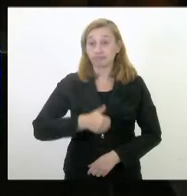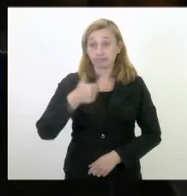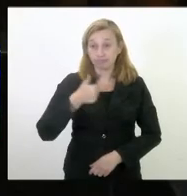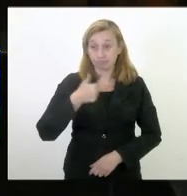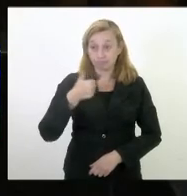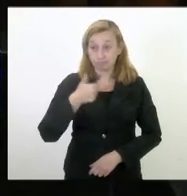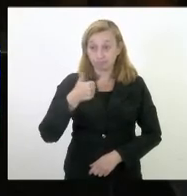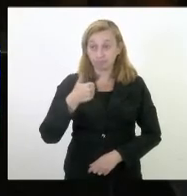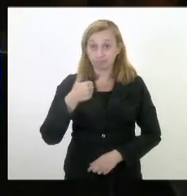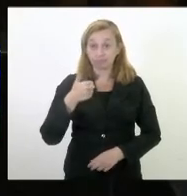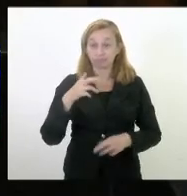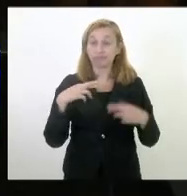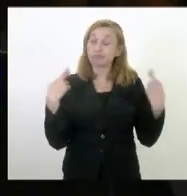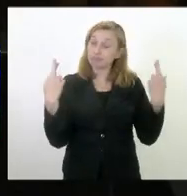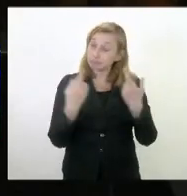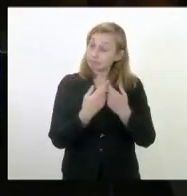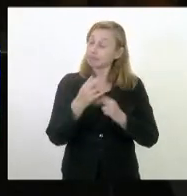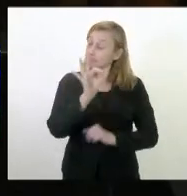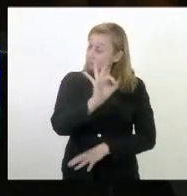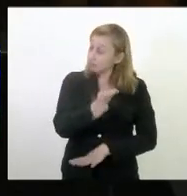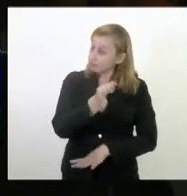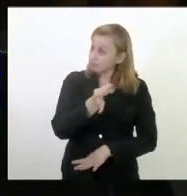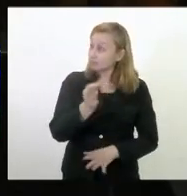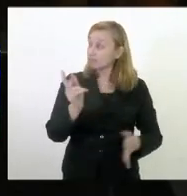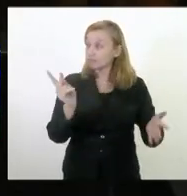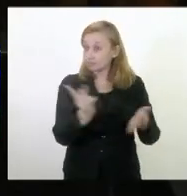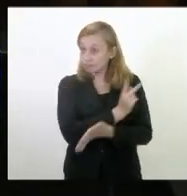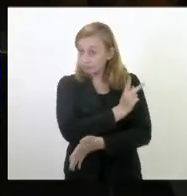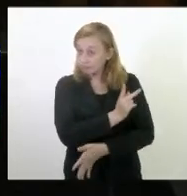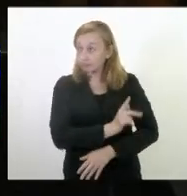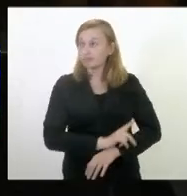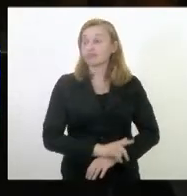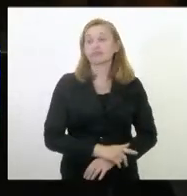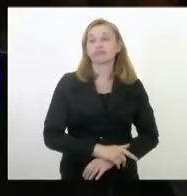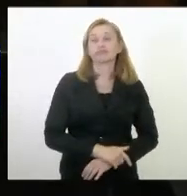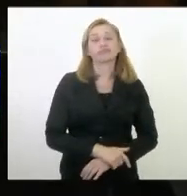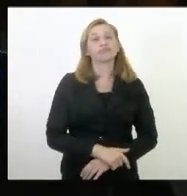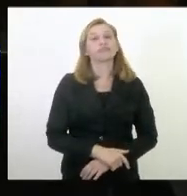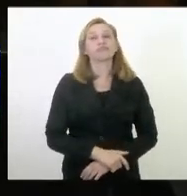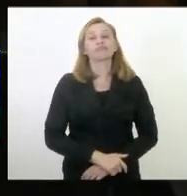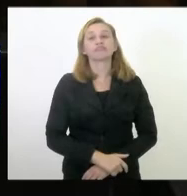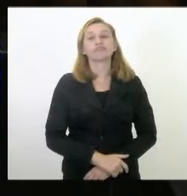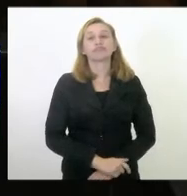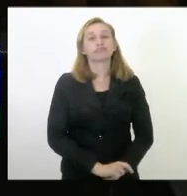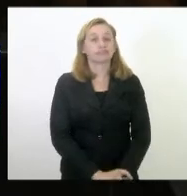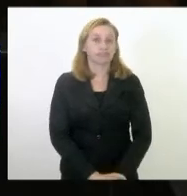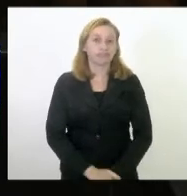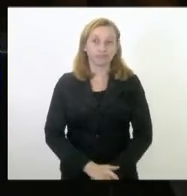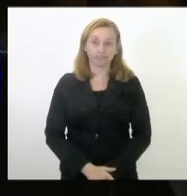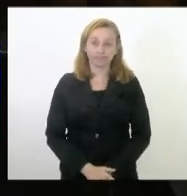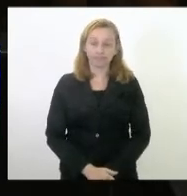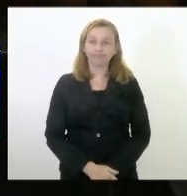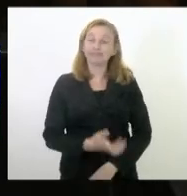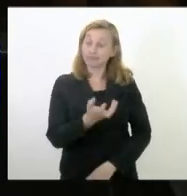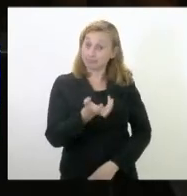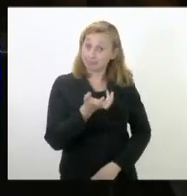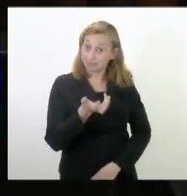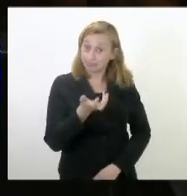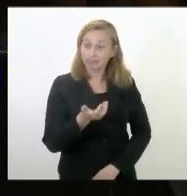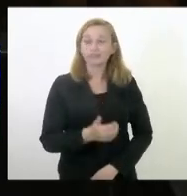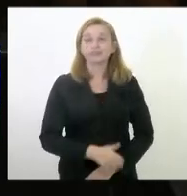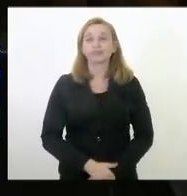sessão, realmente, de fato, que está acontecendo aqui, né? Sessão histórica. Eu queria, em primeiro